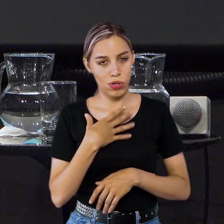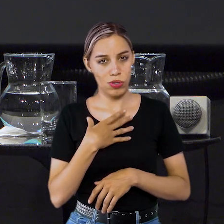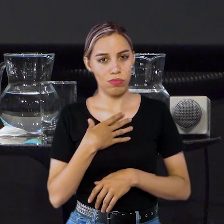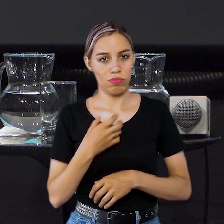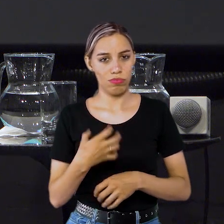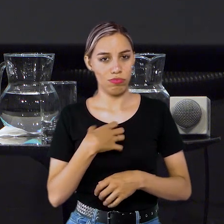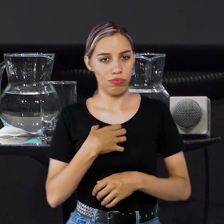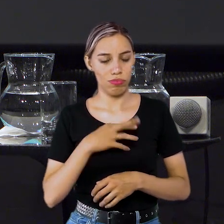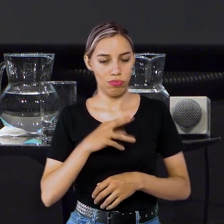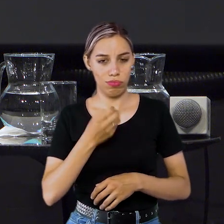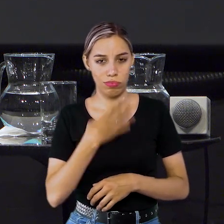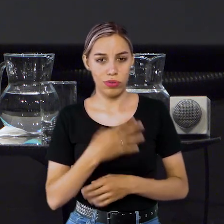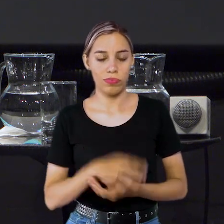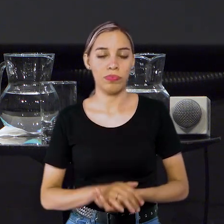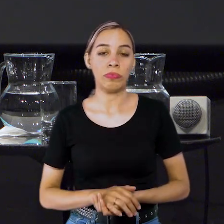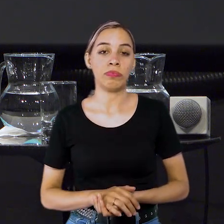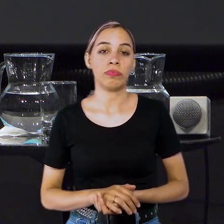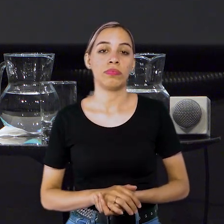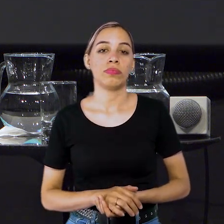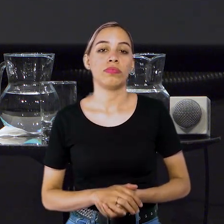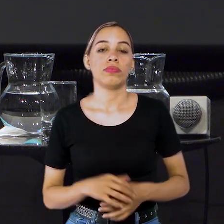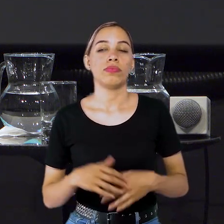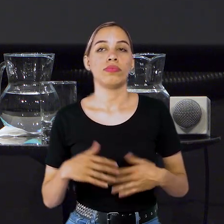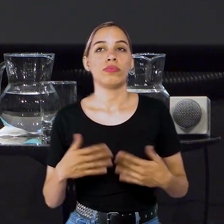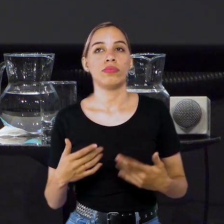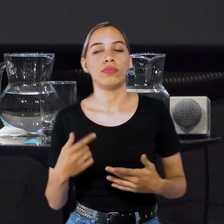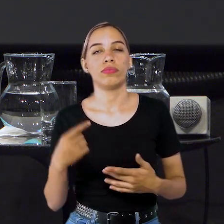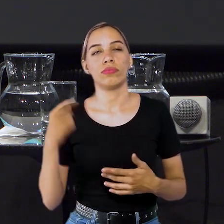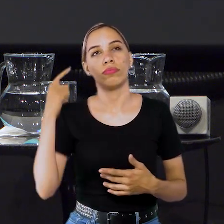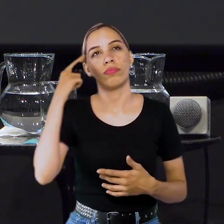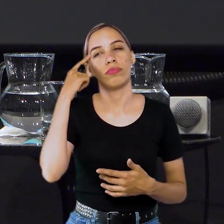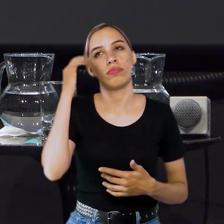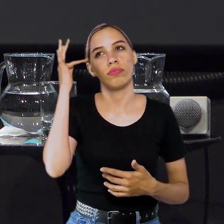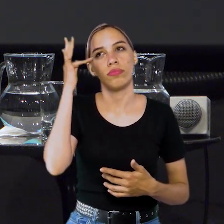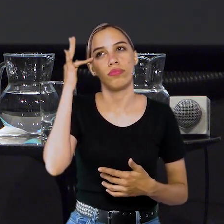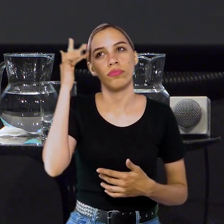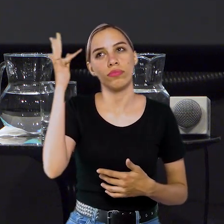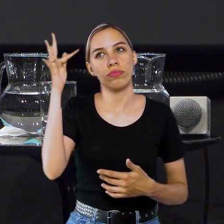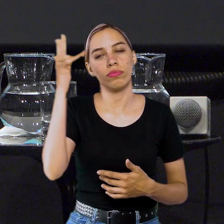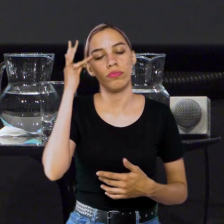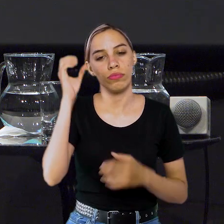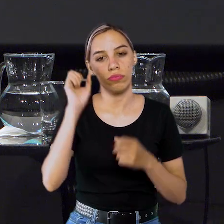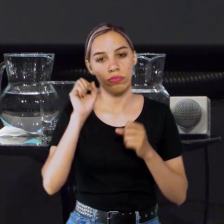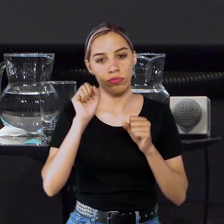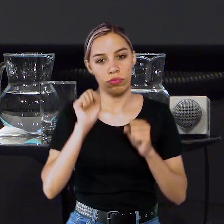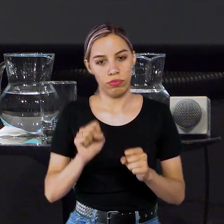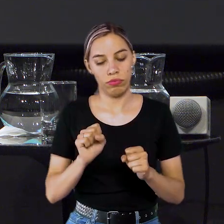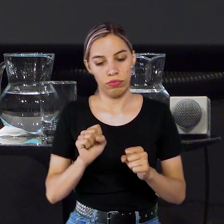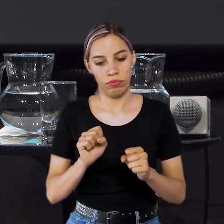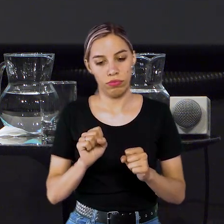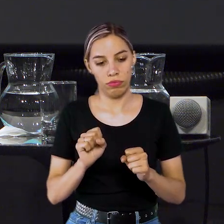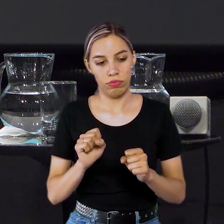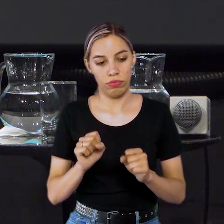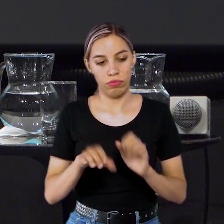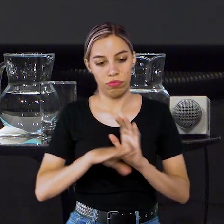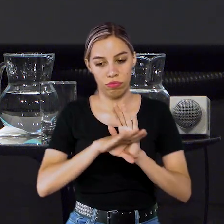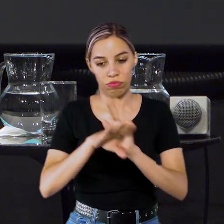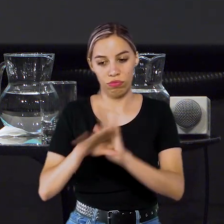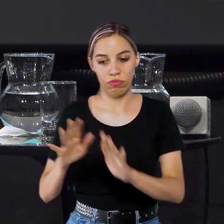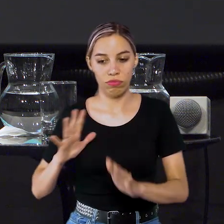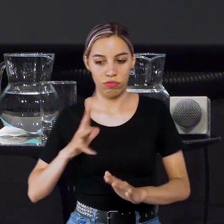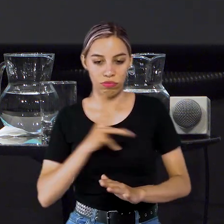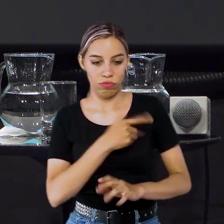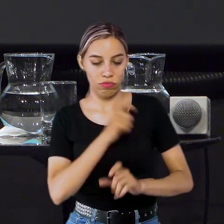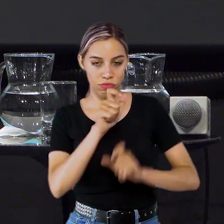nesse sentido, eu pensei, na minha aula, trazer a minha filosofia para que eu possa salvar algumas pessoas, ou,